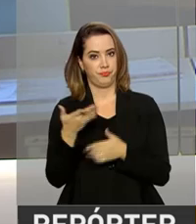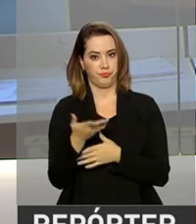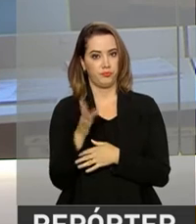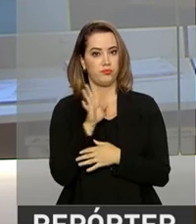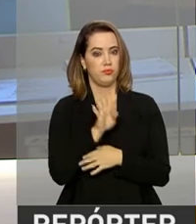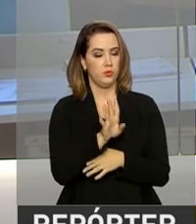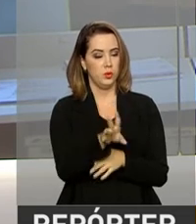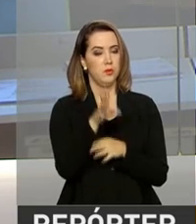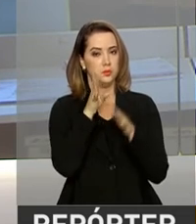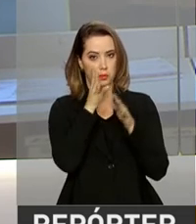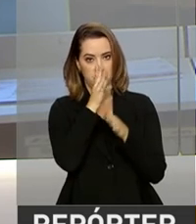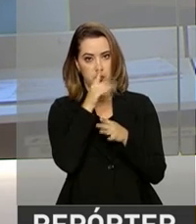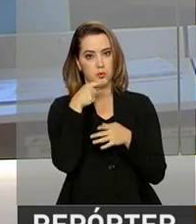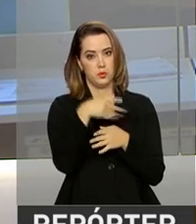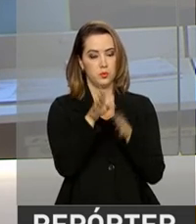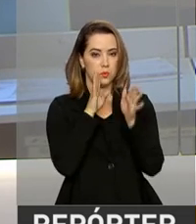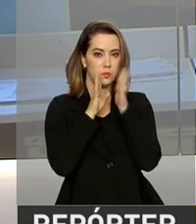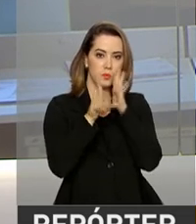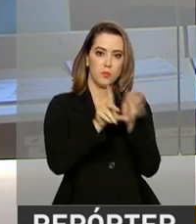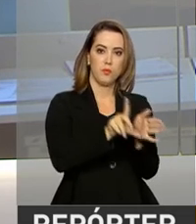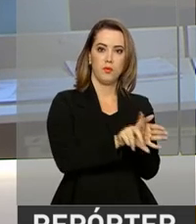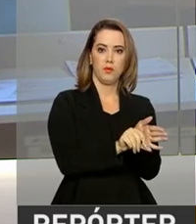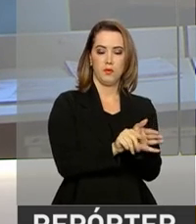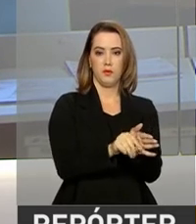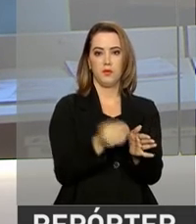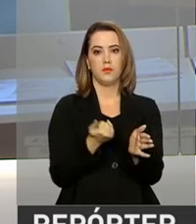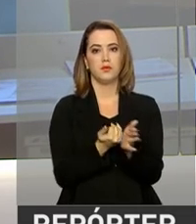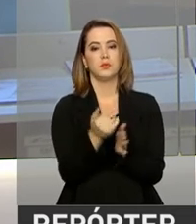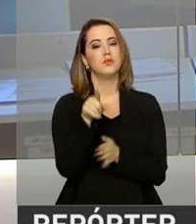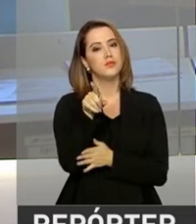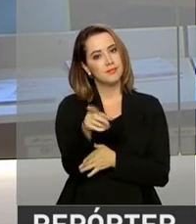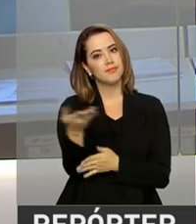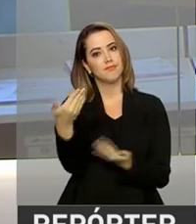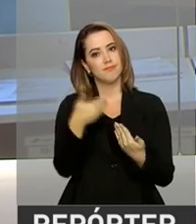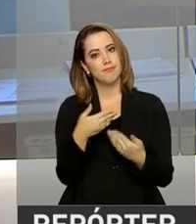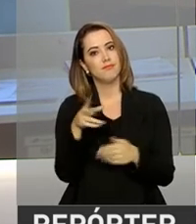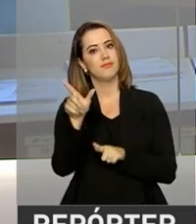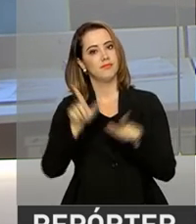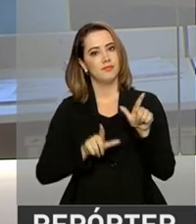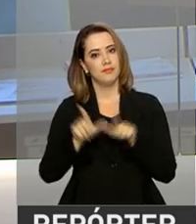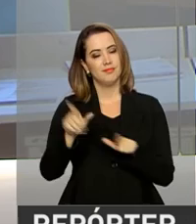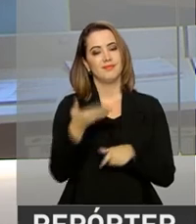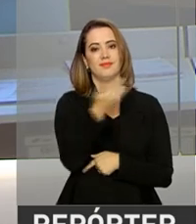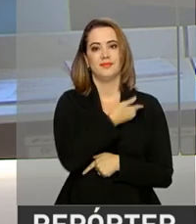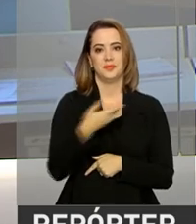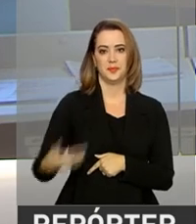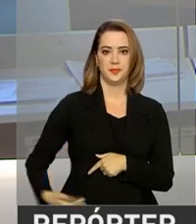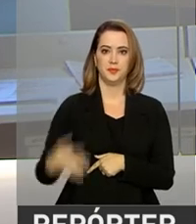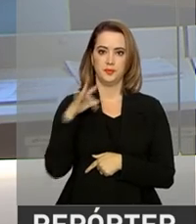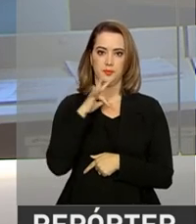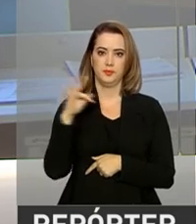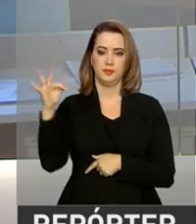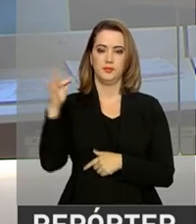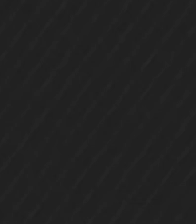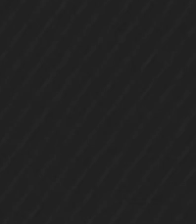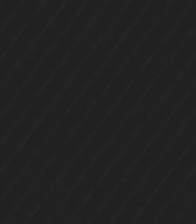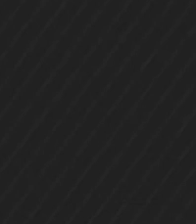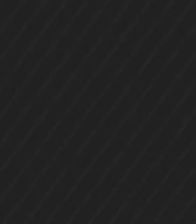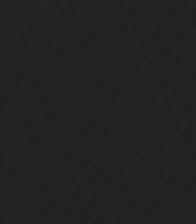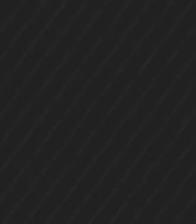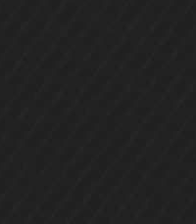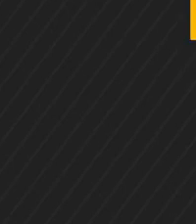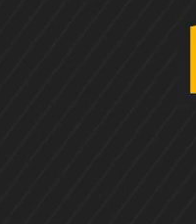acompanhe também as novidades em nossas redes sociais e você continue com a gente aqui na nbr a tv do governo federal